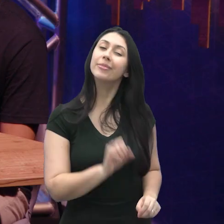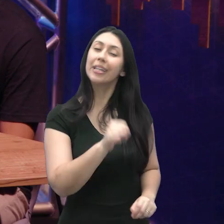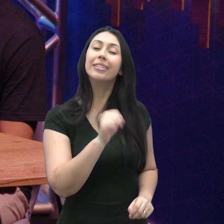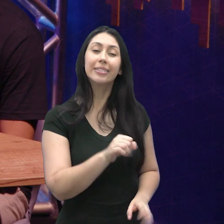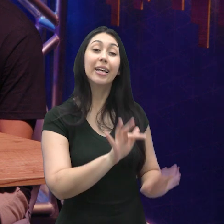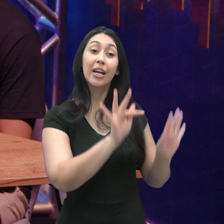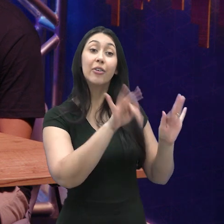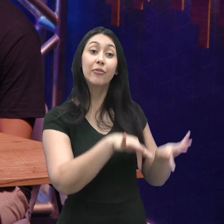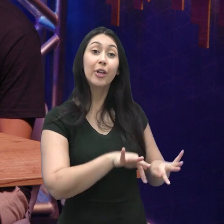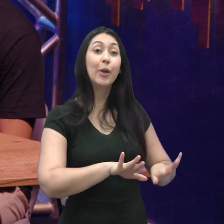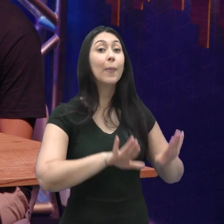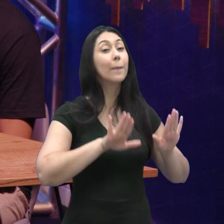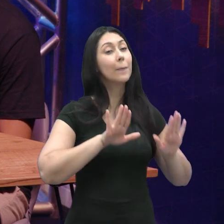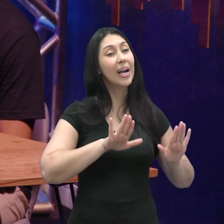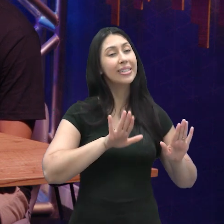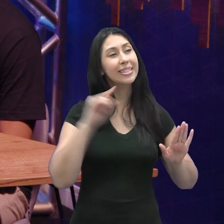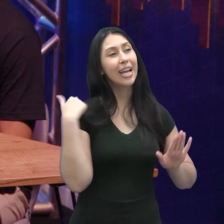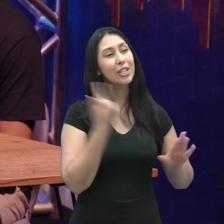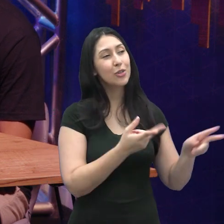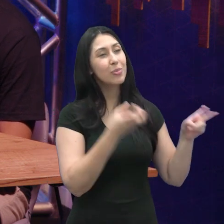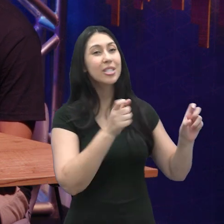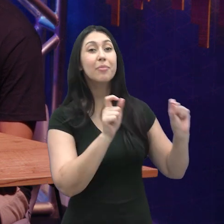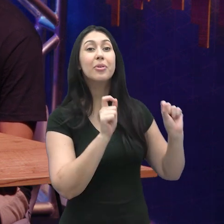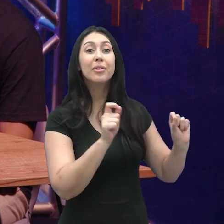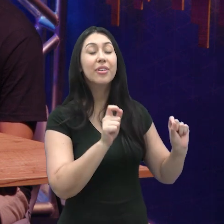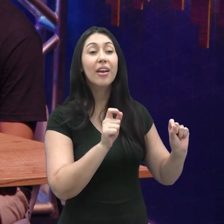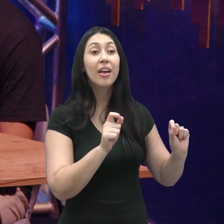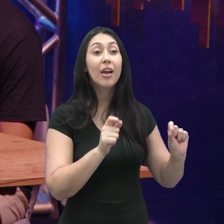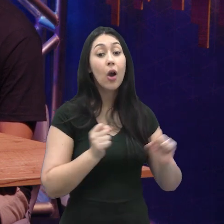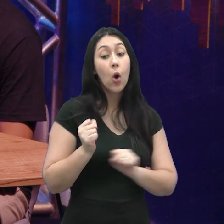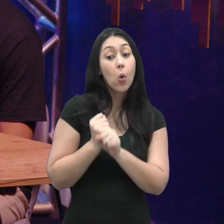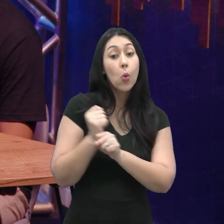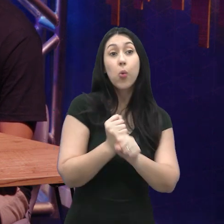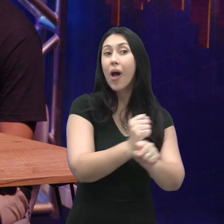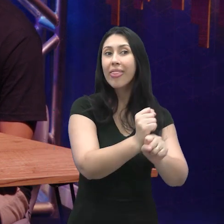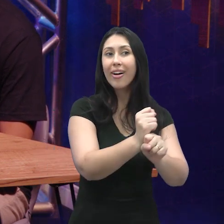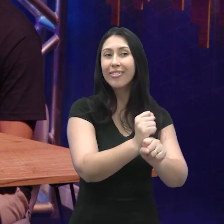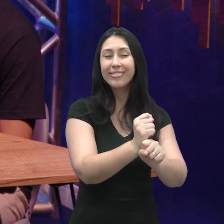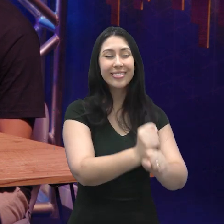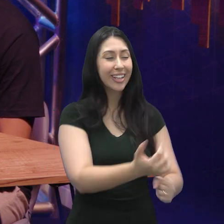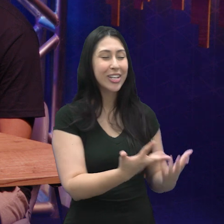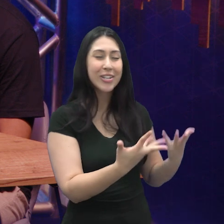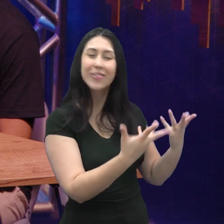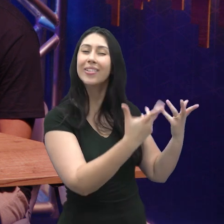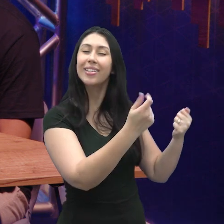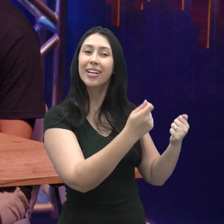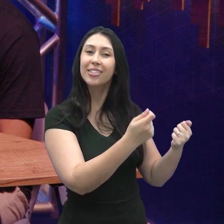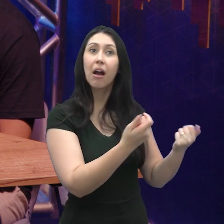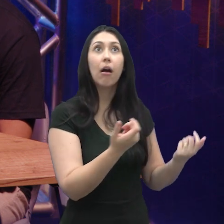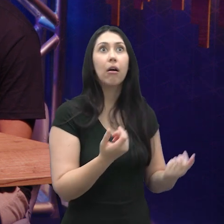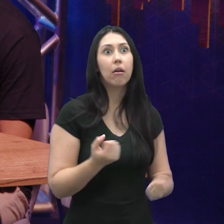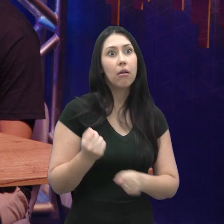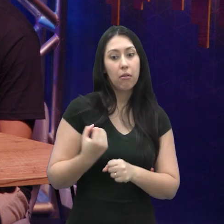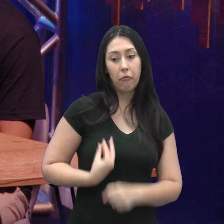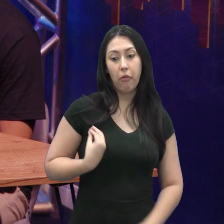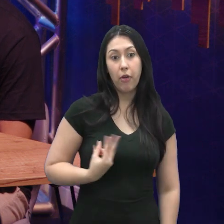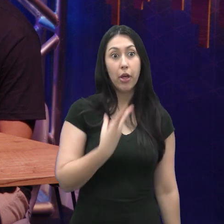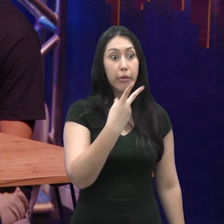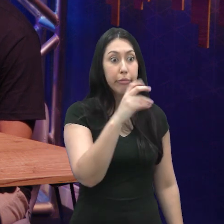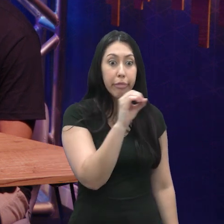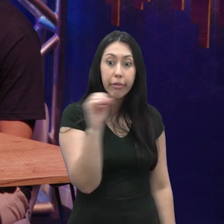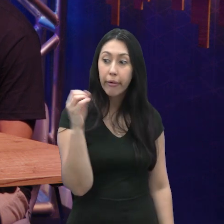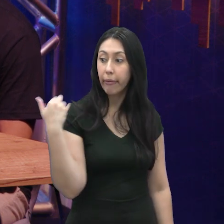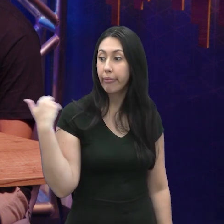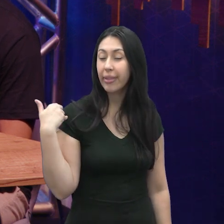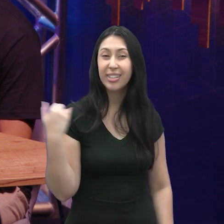isso por hoje. E no final das contas é aquilo, né? O que importa não é a quantidade, mas a qualidade. Então, não adianta nada viver 200 anos se